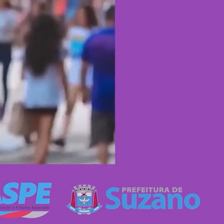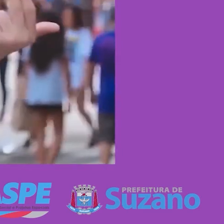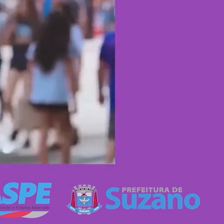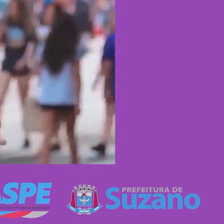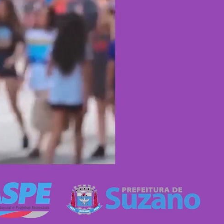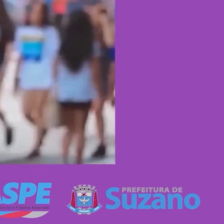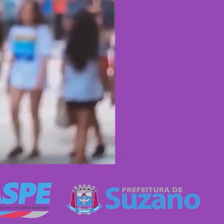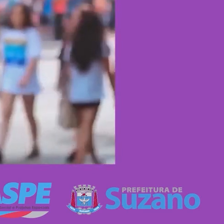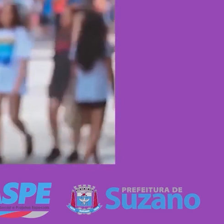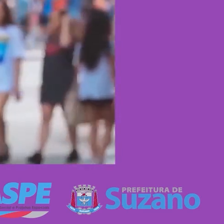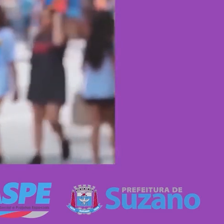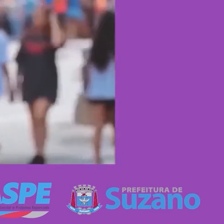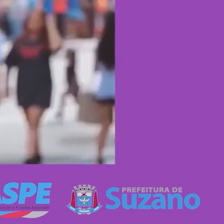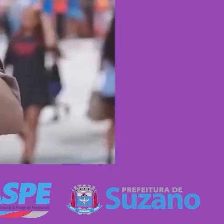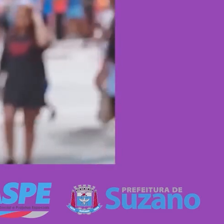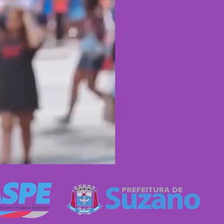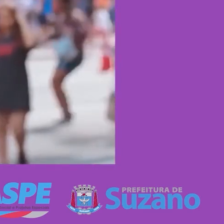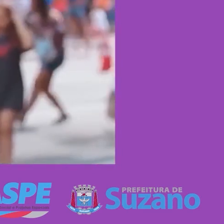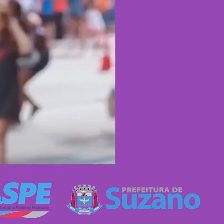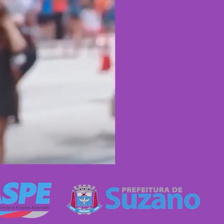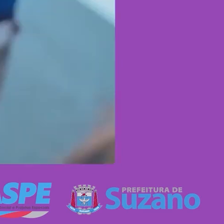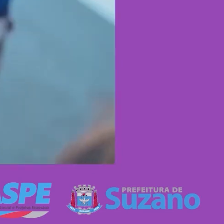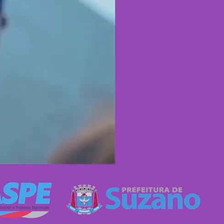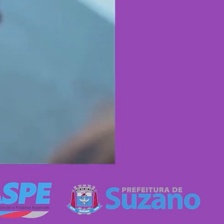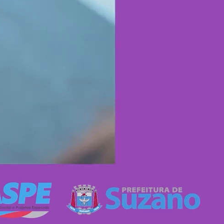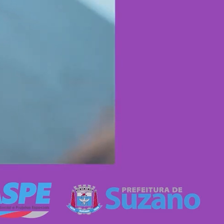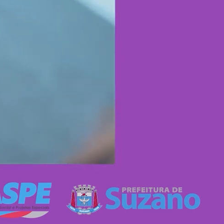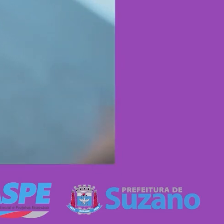E como todos vocês, temos personalidades diferentes.